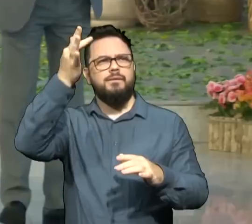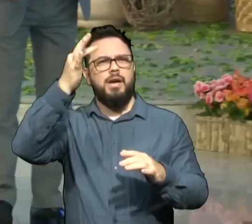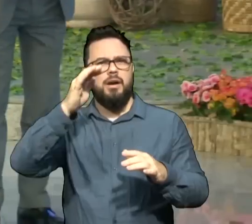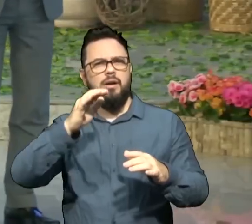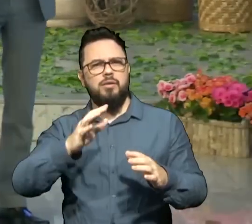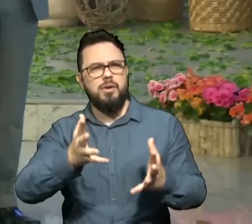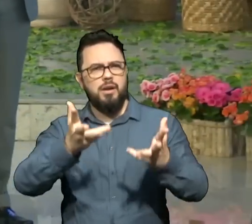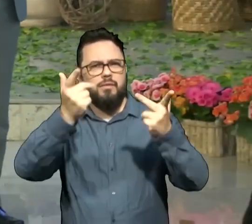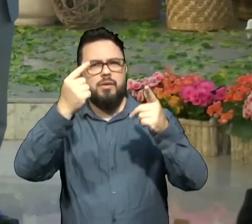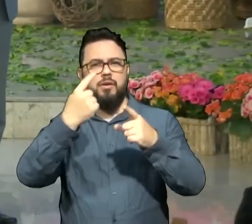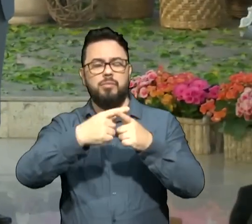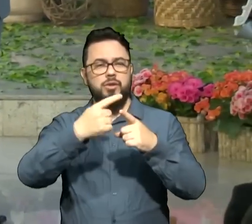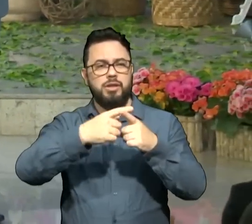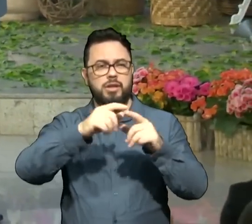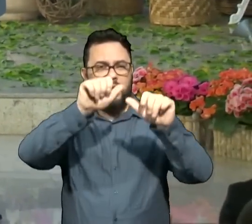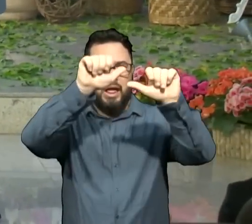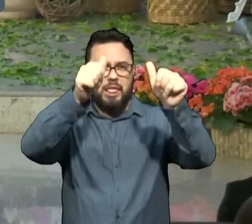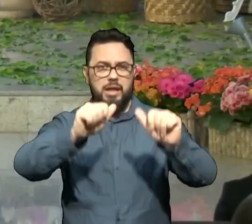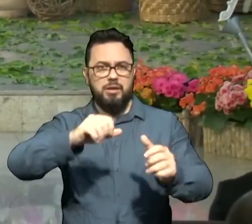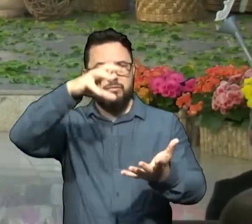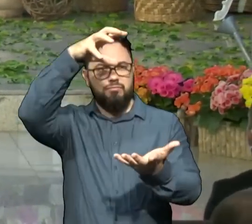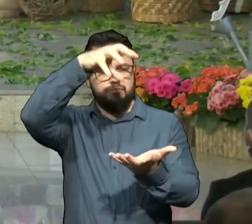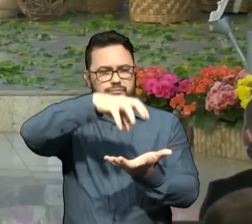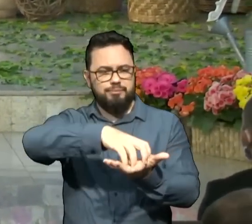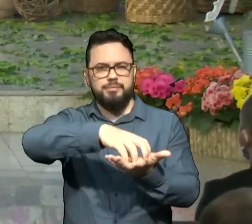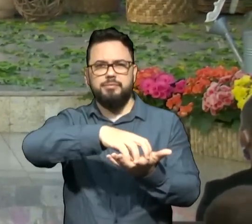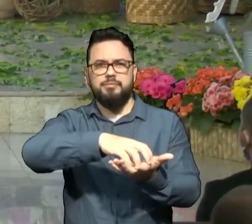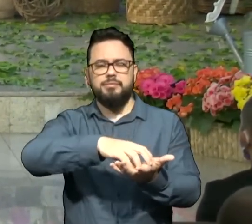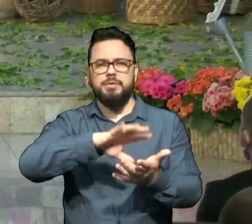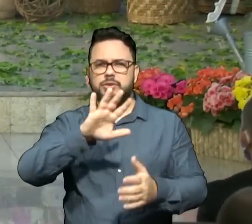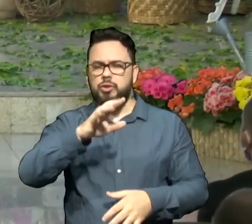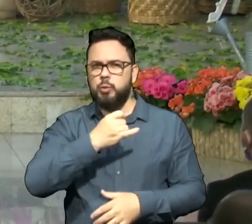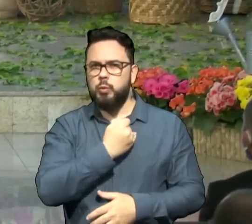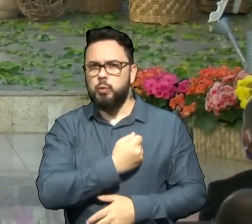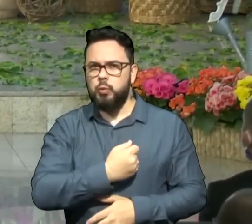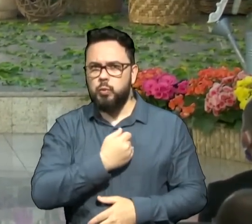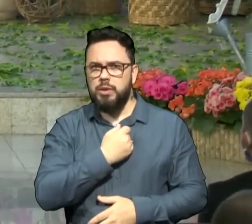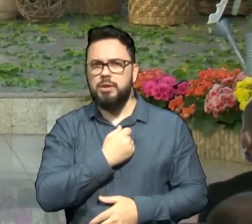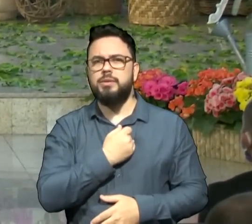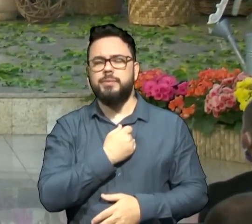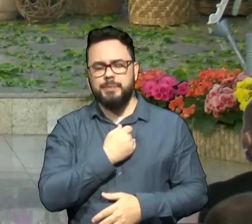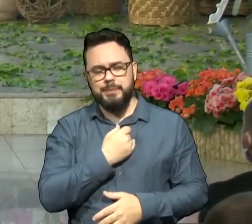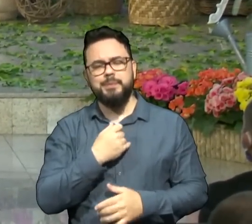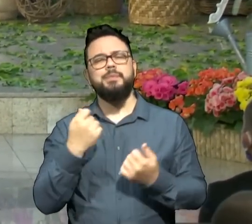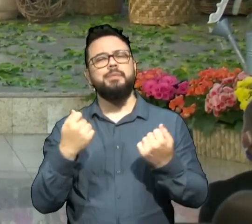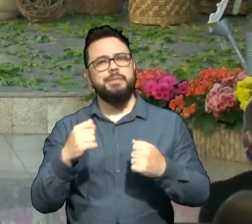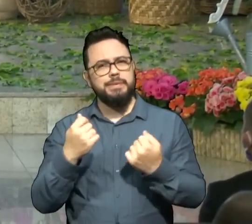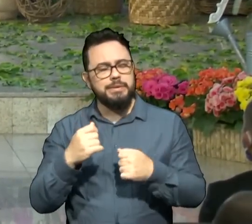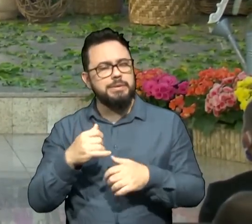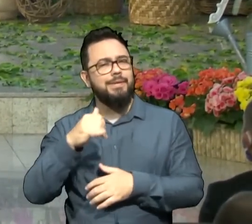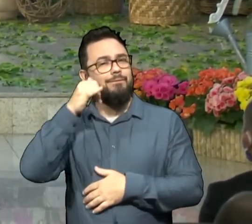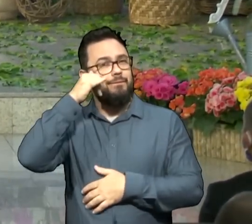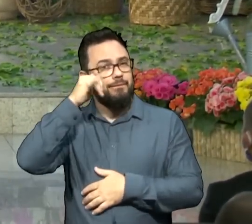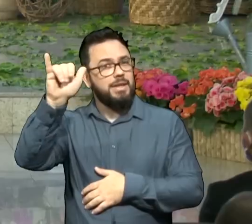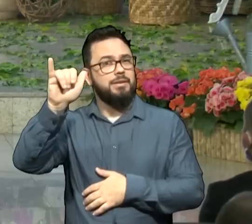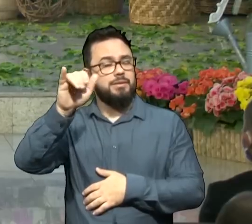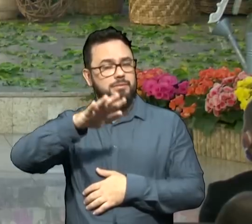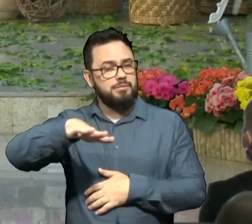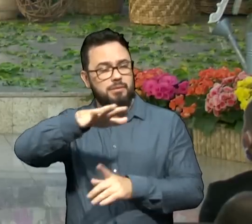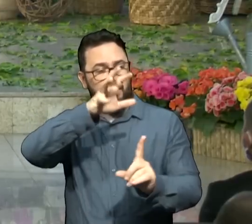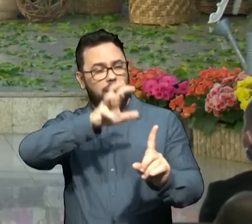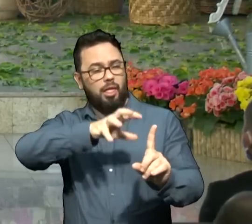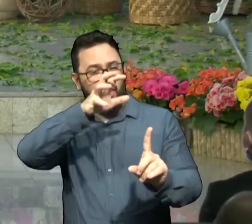caiu pronta do céu como um raio e João não apenas o apóstolo Paulo mas João também teve que combater isso aí só que na época de